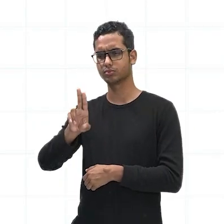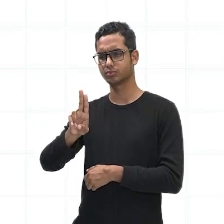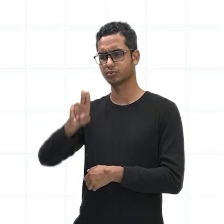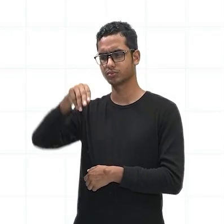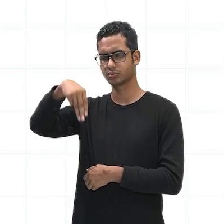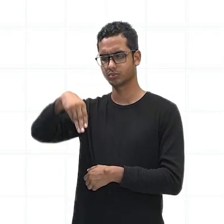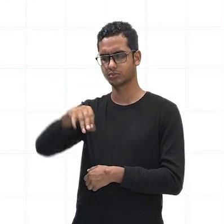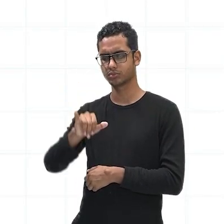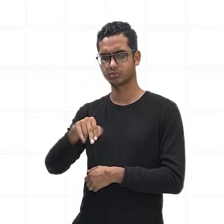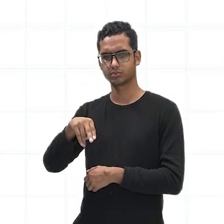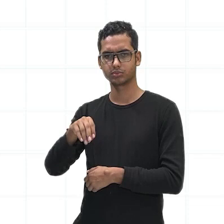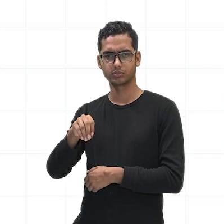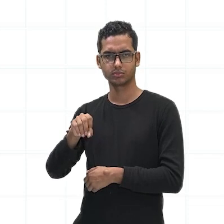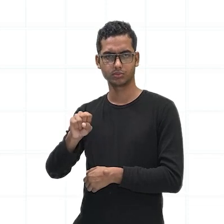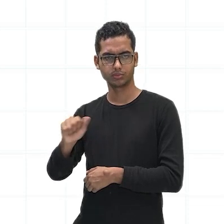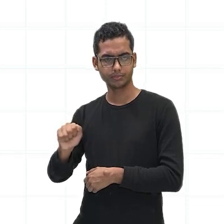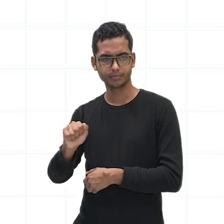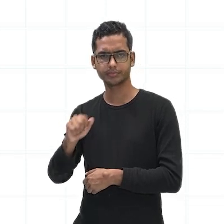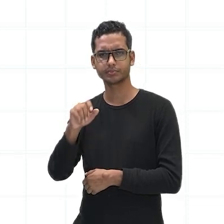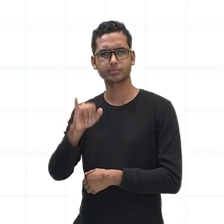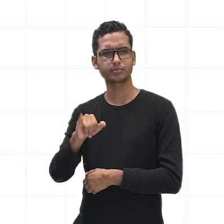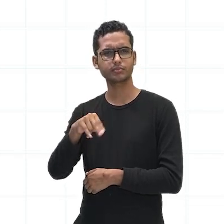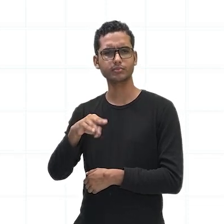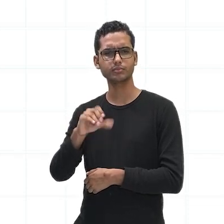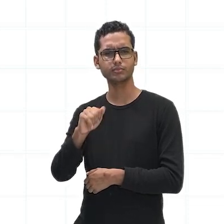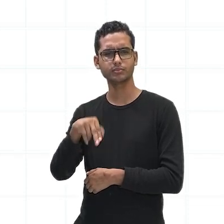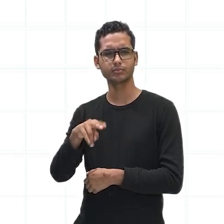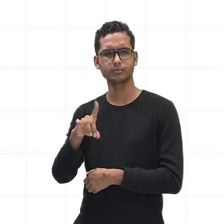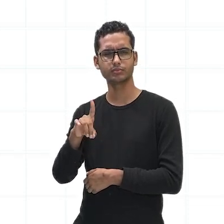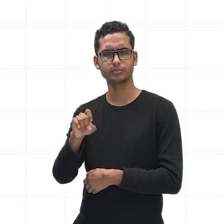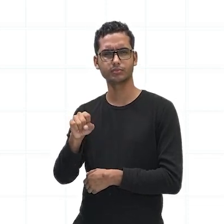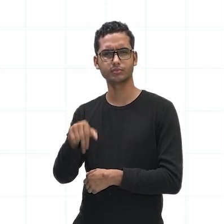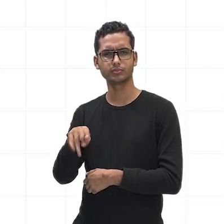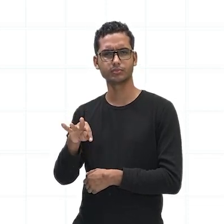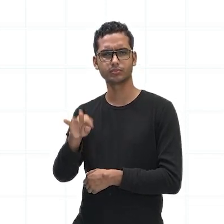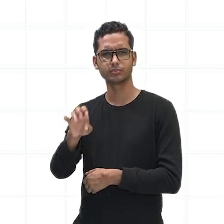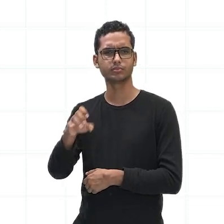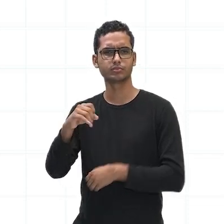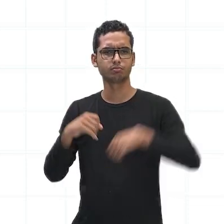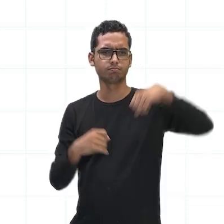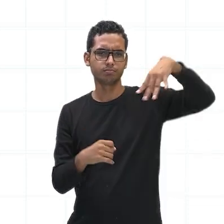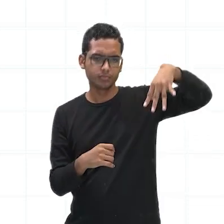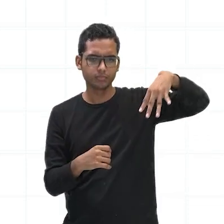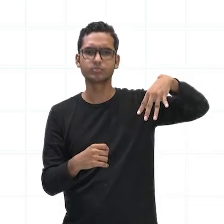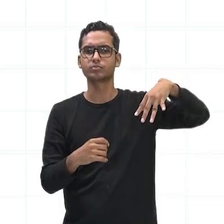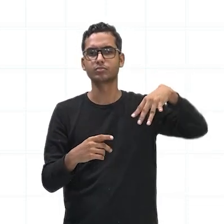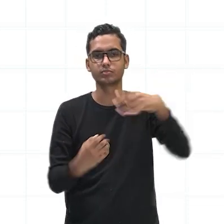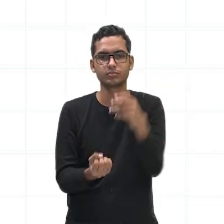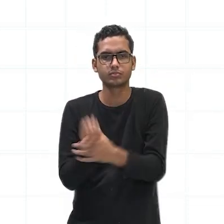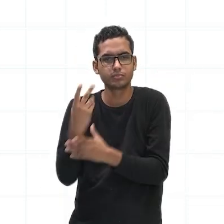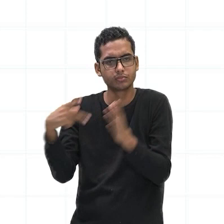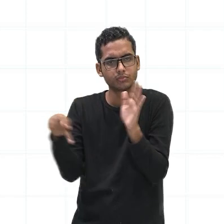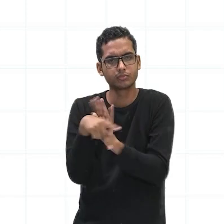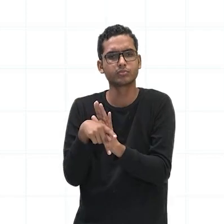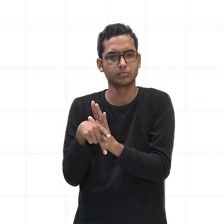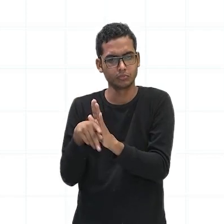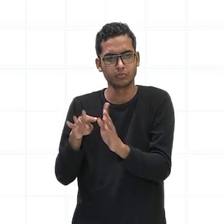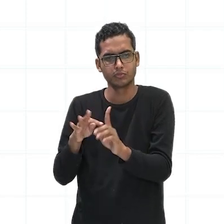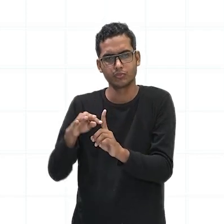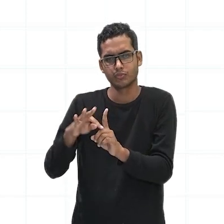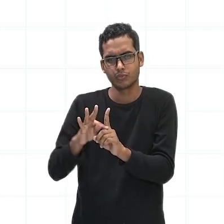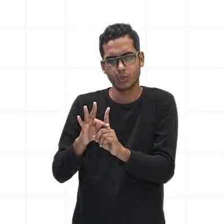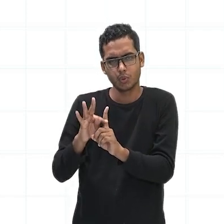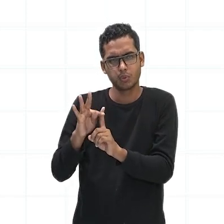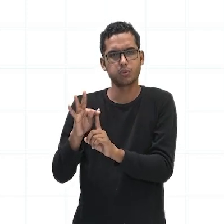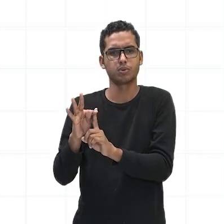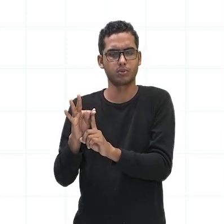sistema. Consiste na produção de radiação por um corpo que está sob altas temperaturas.